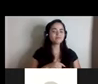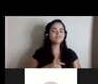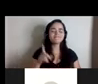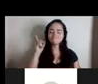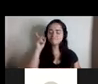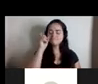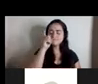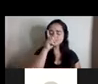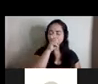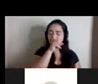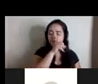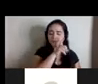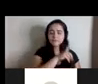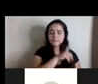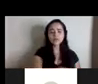de ser um momento